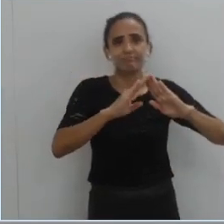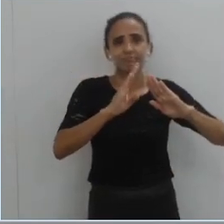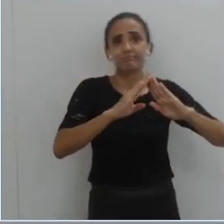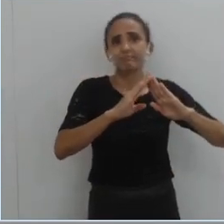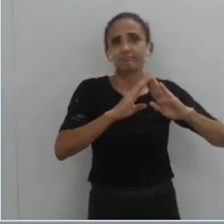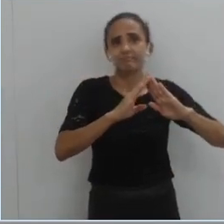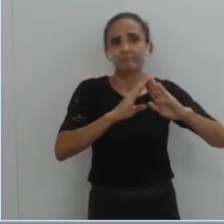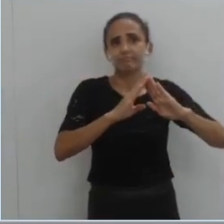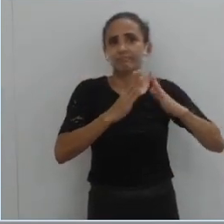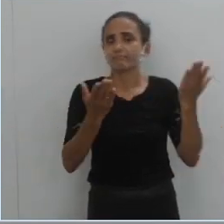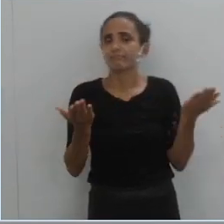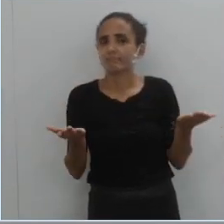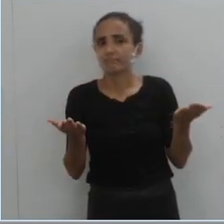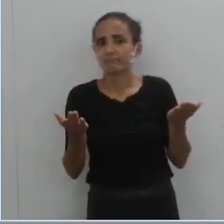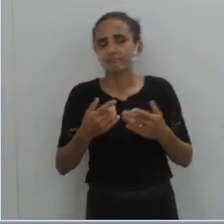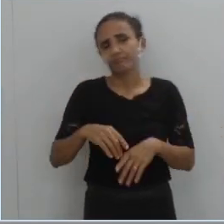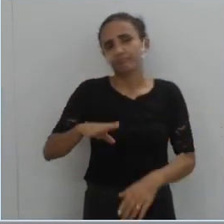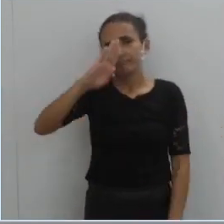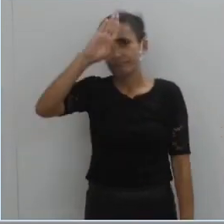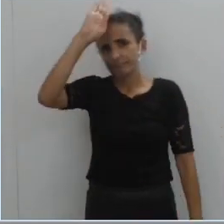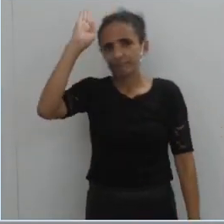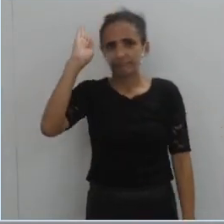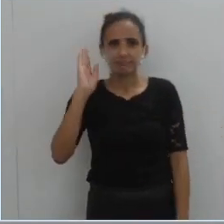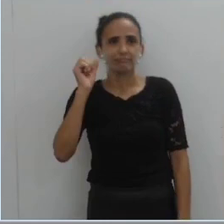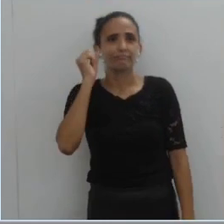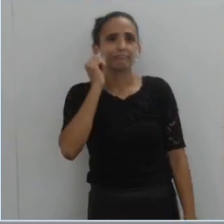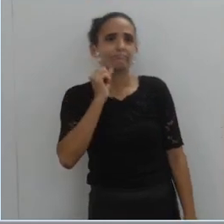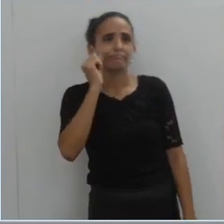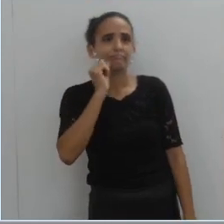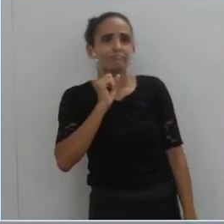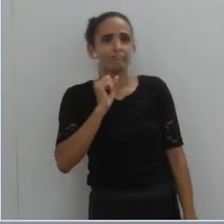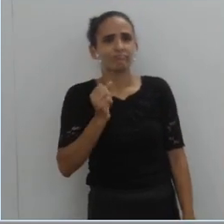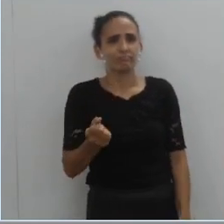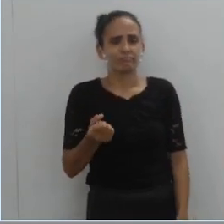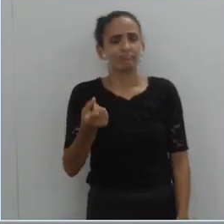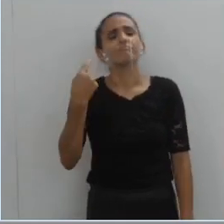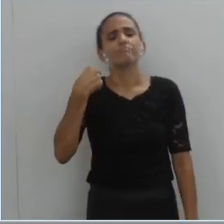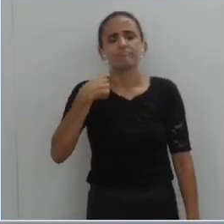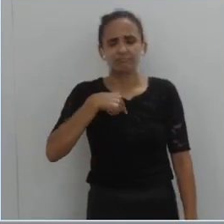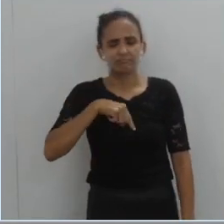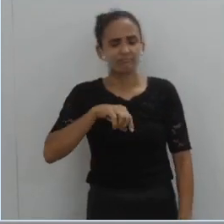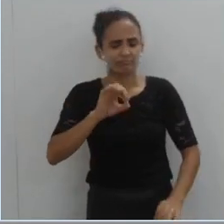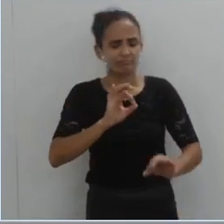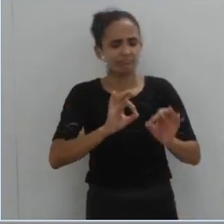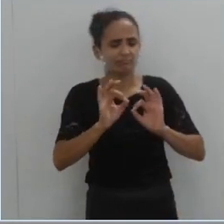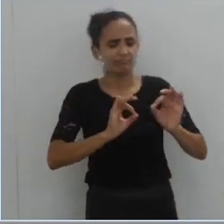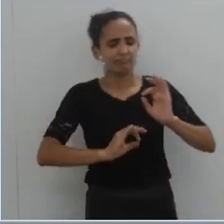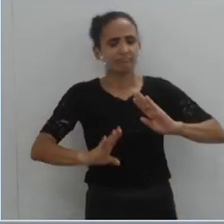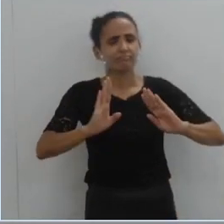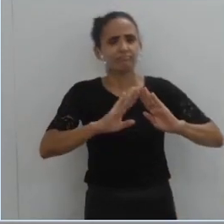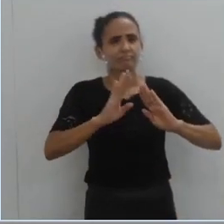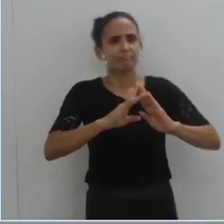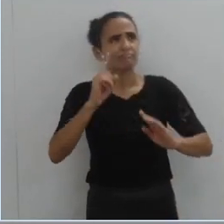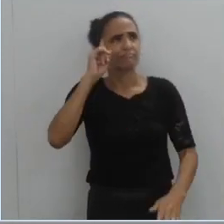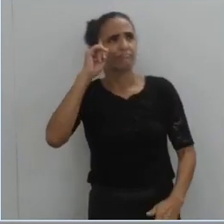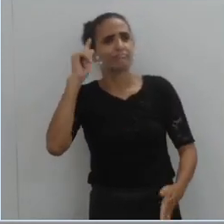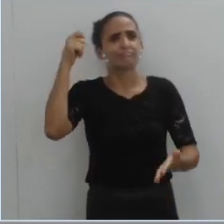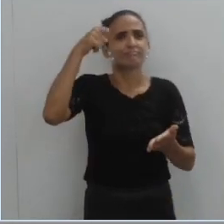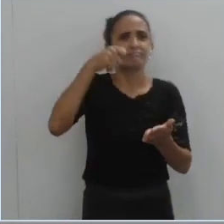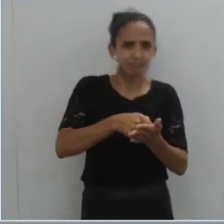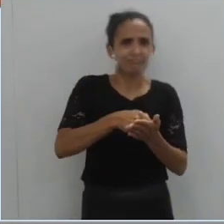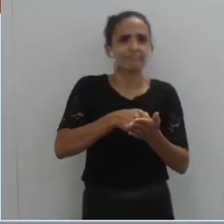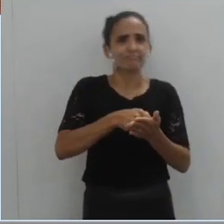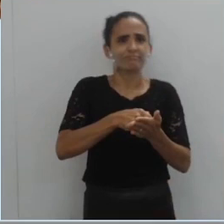Roma não. Em Roma, a mulher ela podia simplesmente ir lá e tomar as decisões do lar enquanto o marido